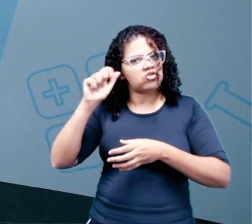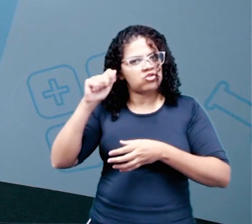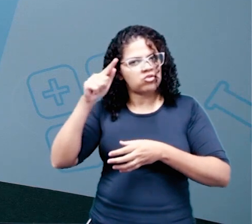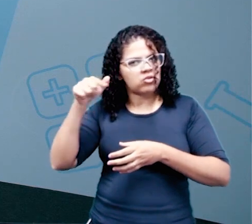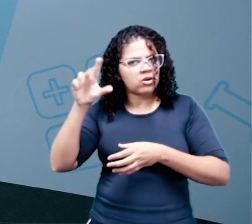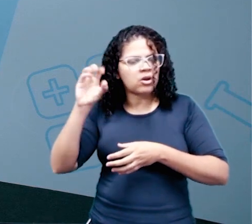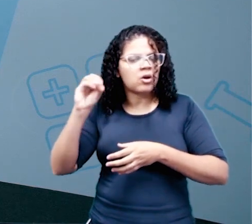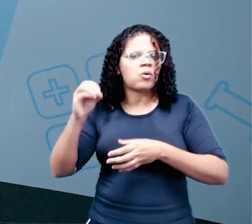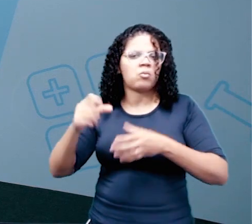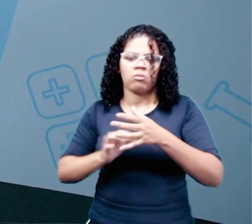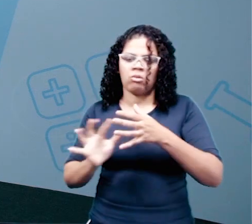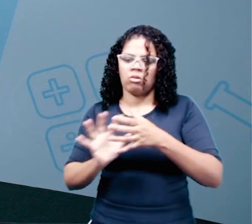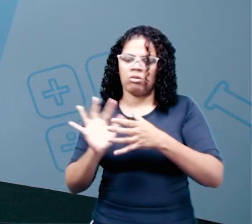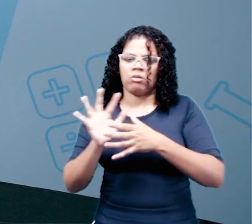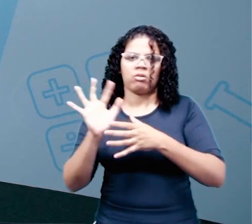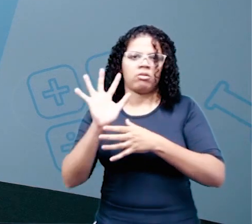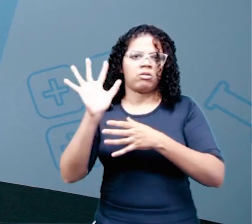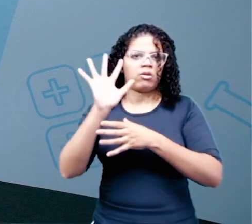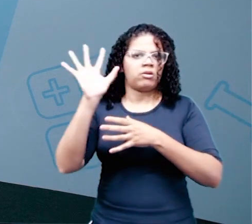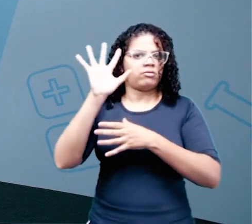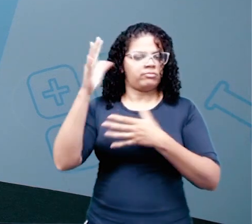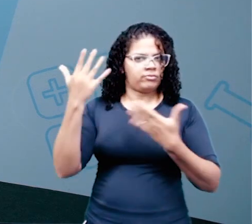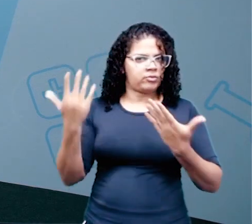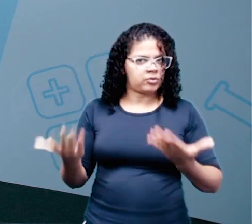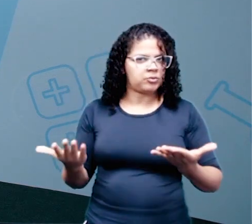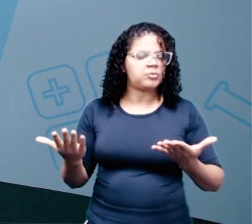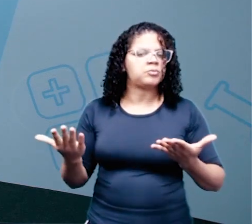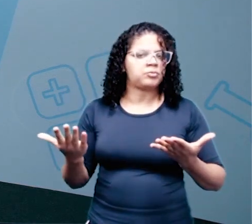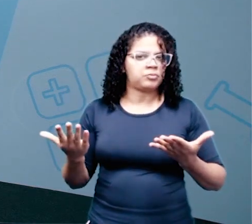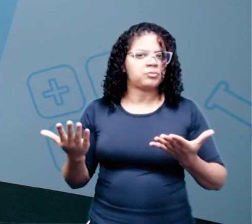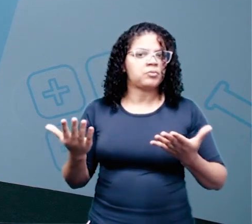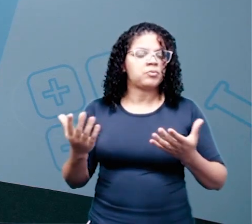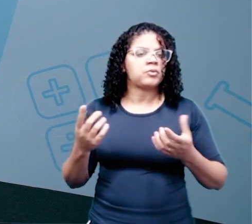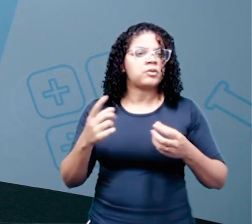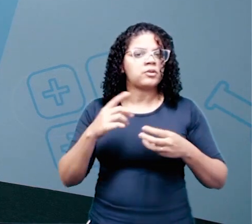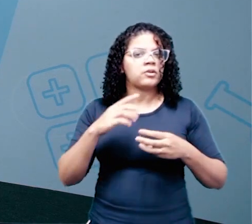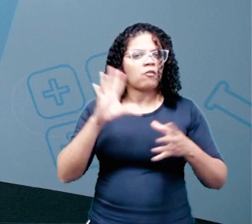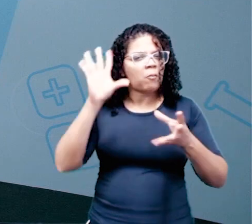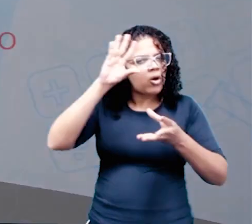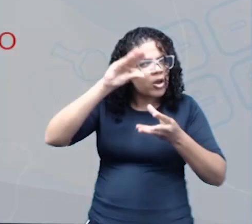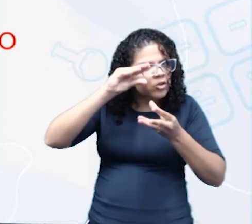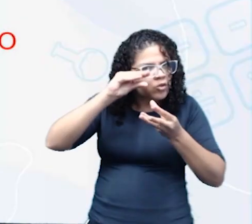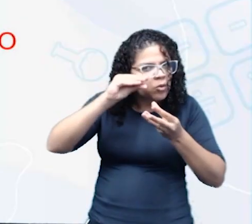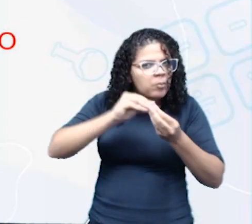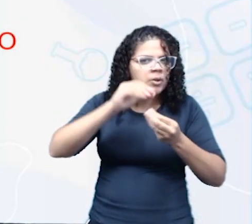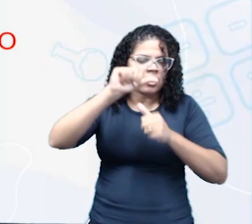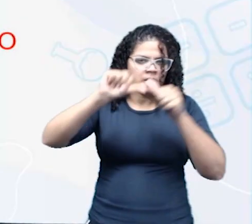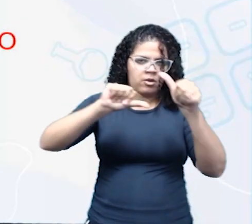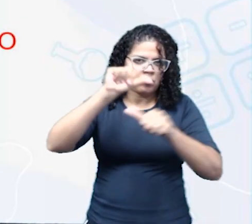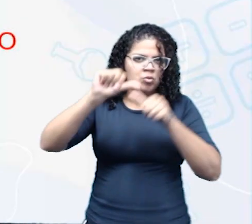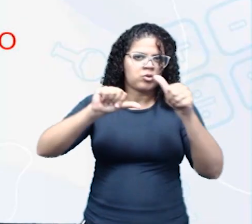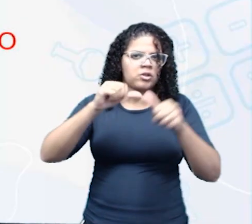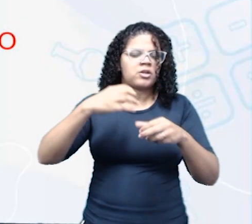para gasoso direto. Vamos fazer um resuminho aqui das mudanças de estado físico, certo? Está aí na